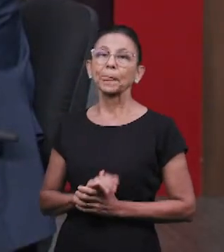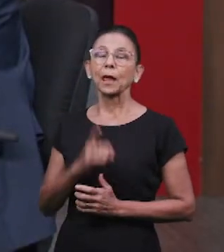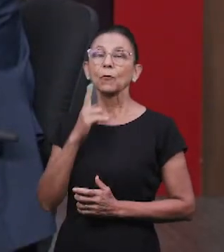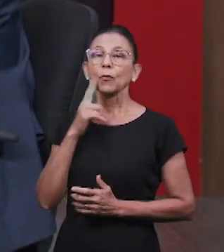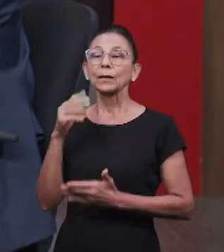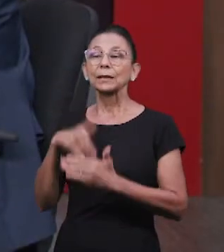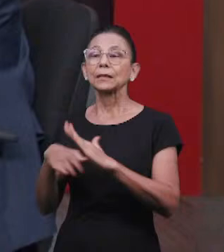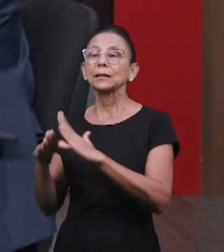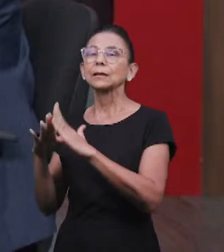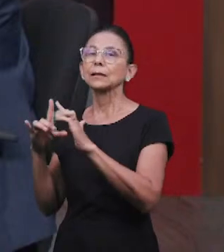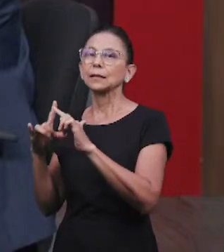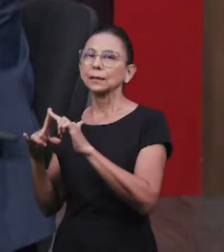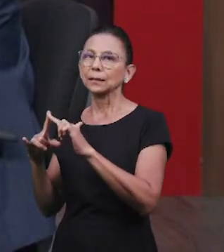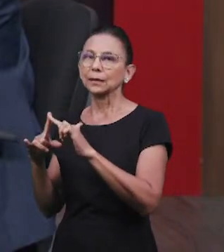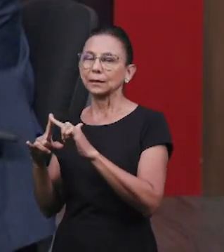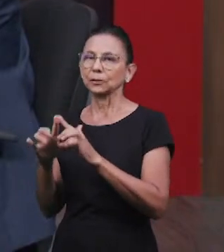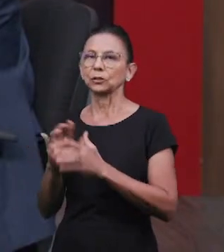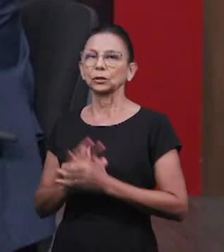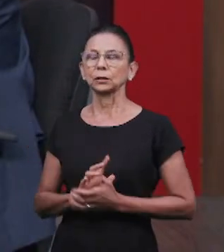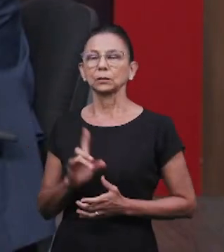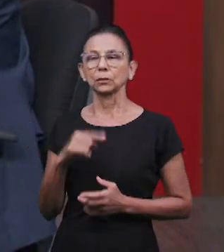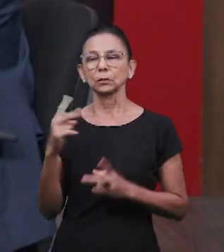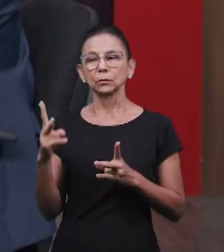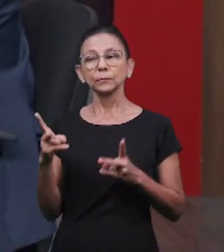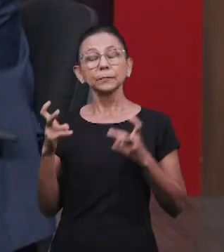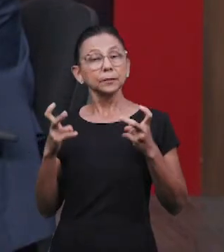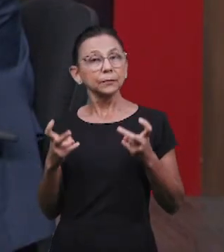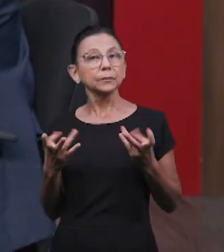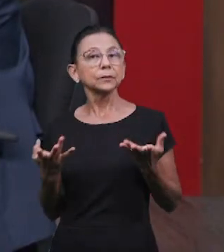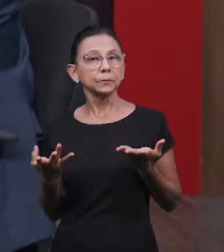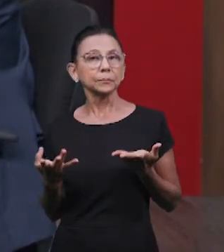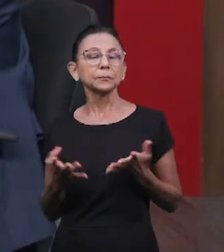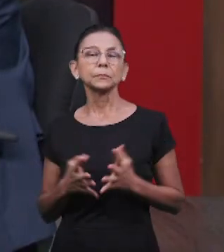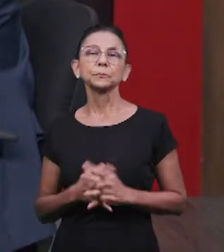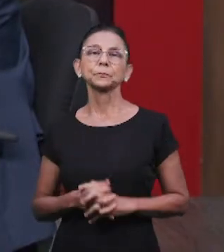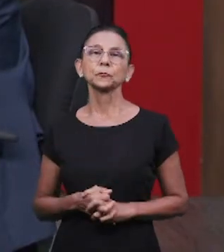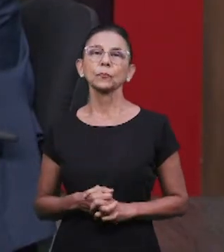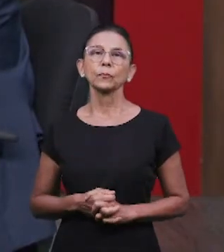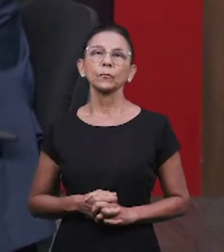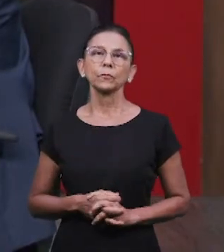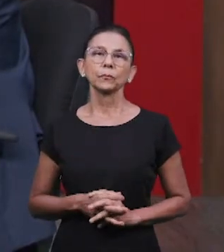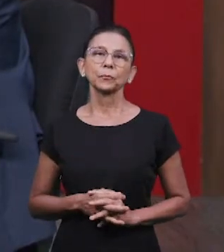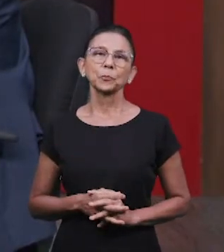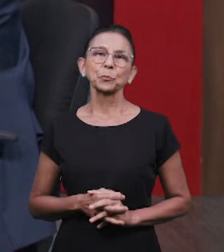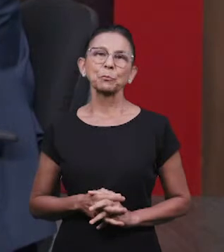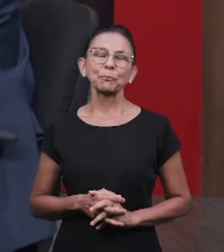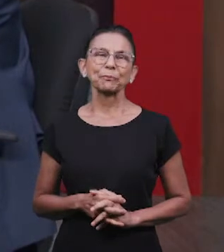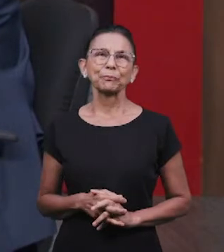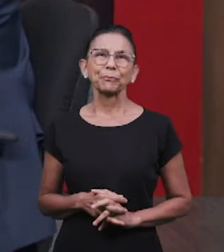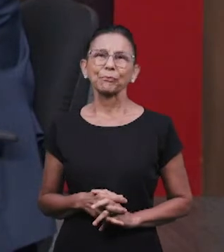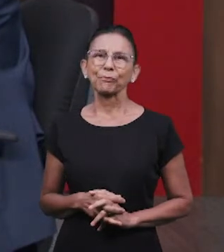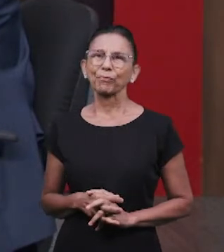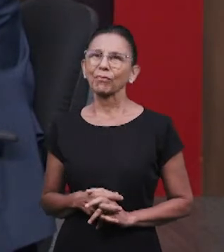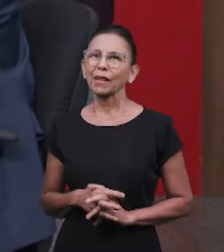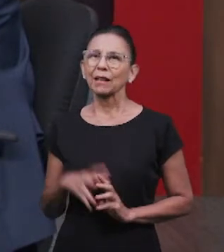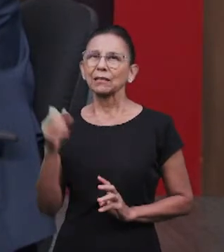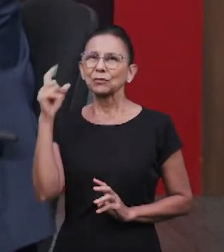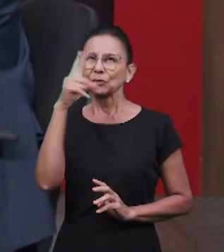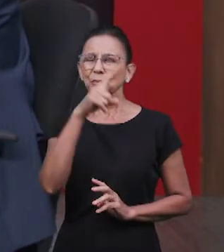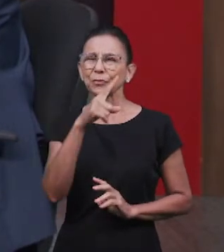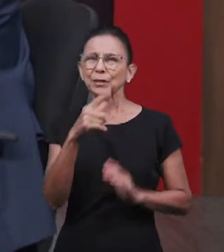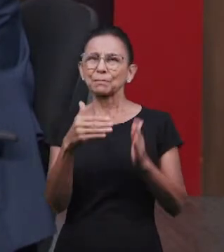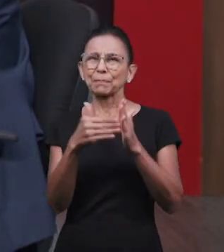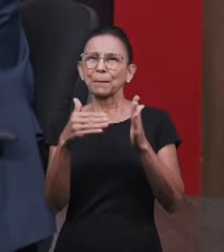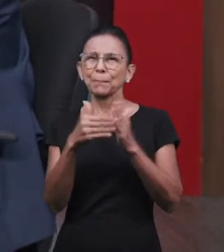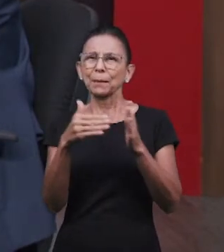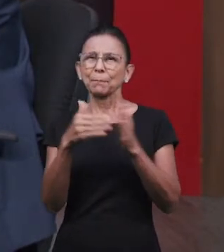acontecimento na igreja. Ótimo. A gente observa isso também, né? Que essa parte de não conseguir se